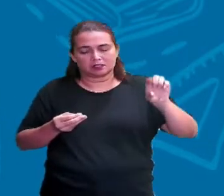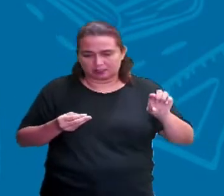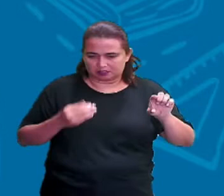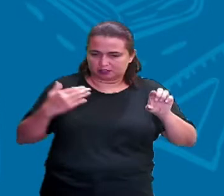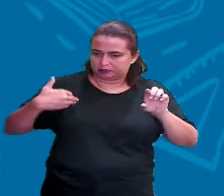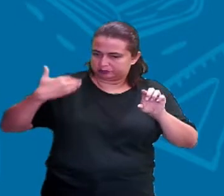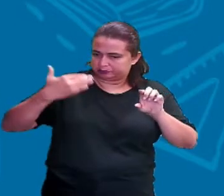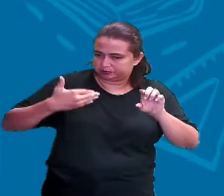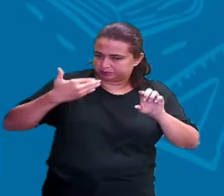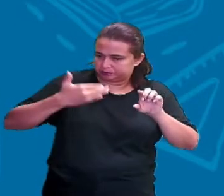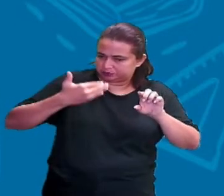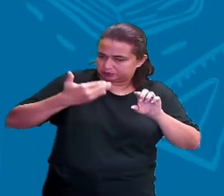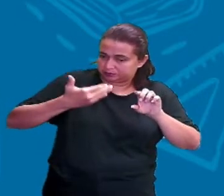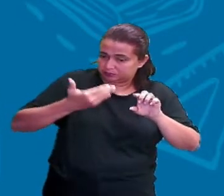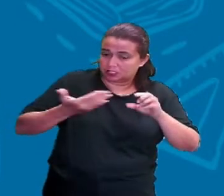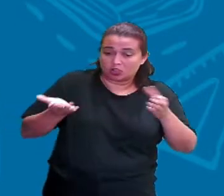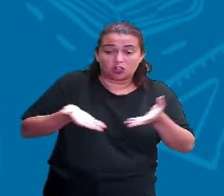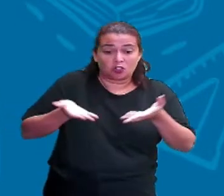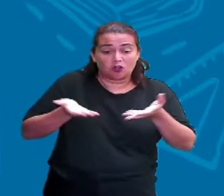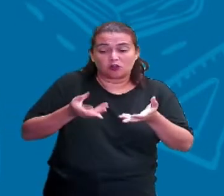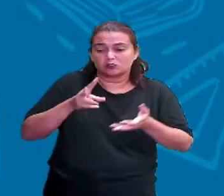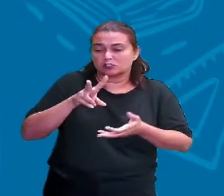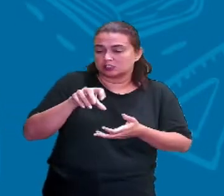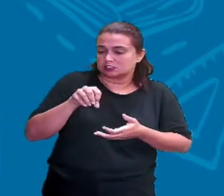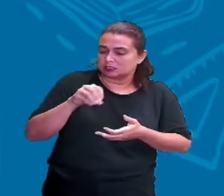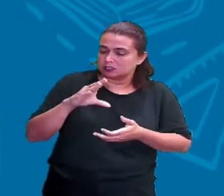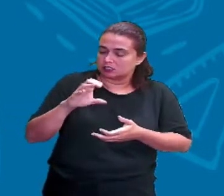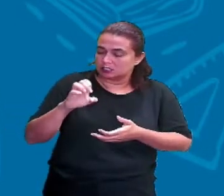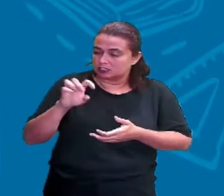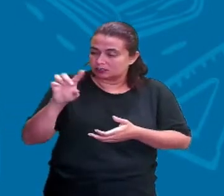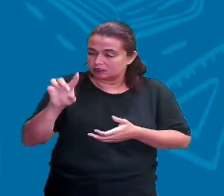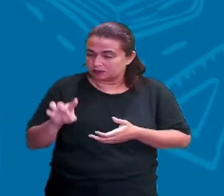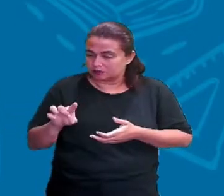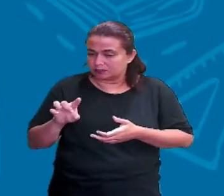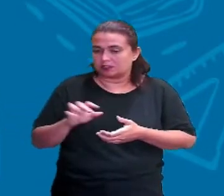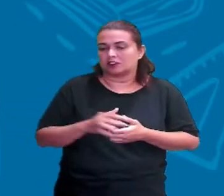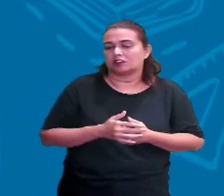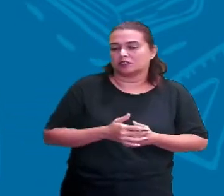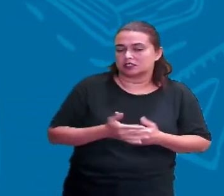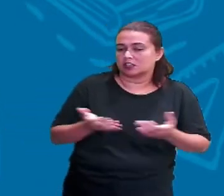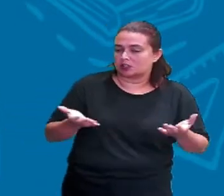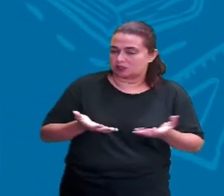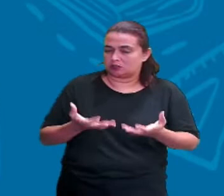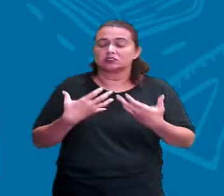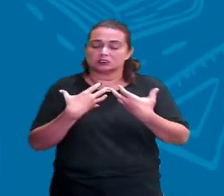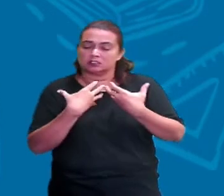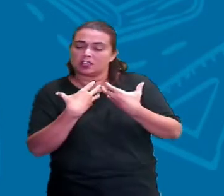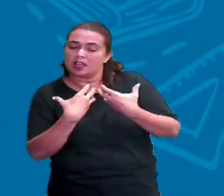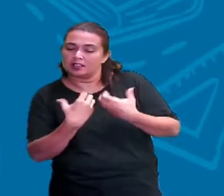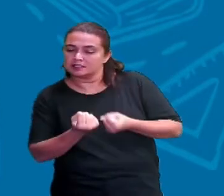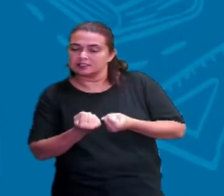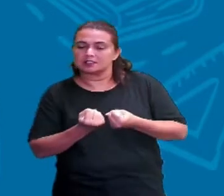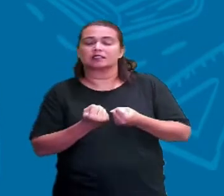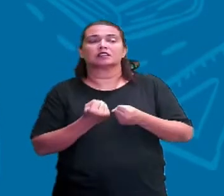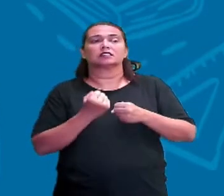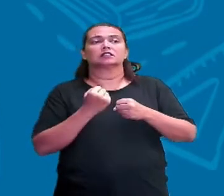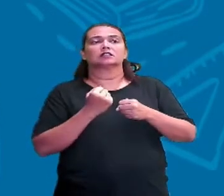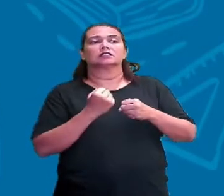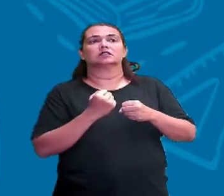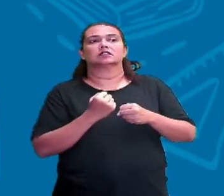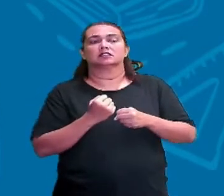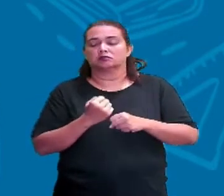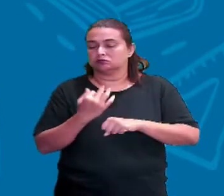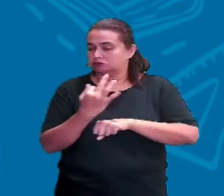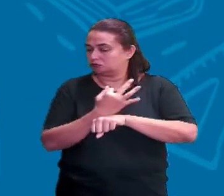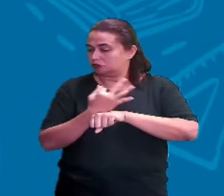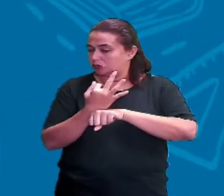falamos como você, que é a forma incorporada pela norma padrão. Então a norma padrão incorporou, está lá na gramática,